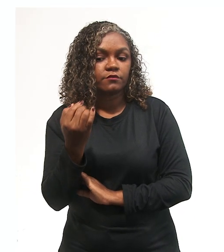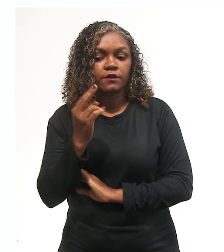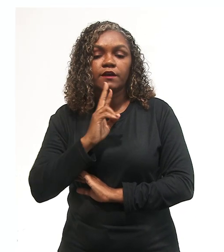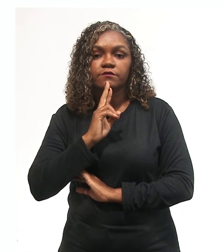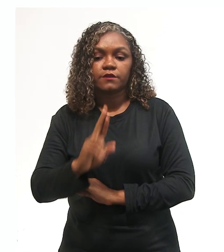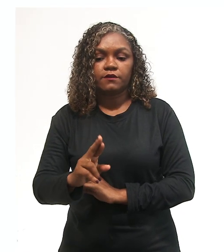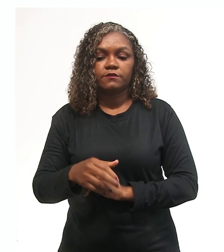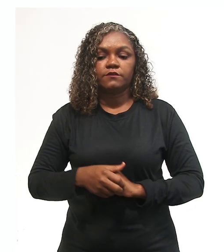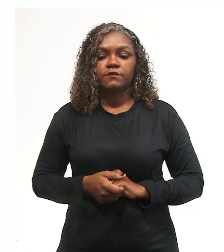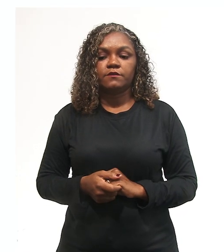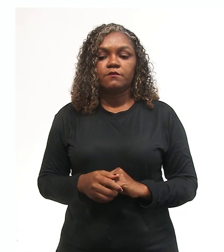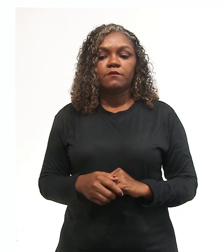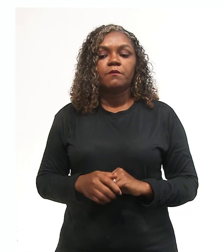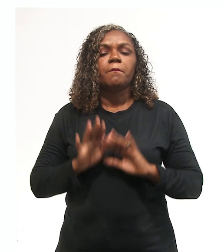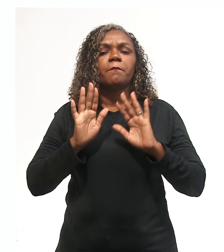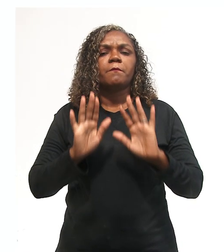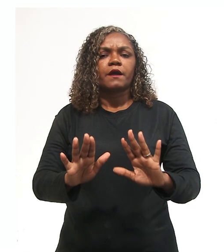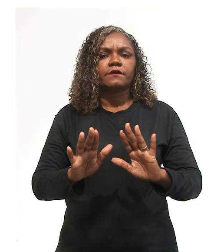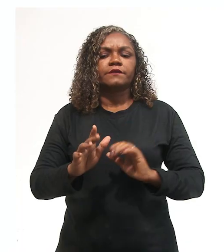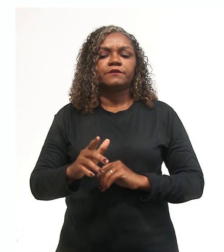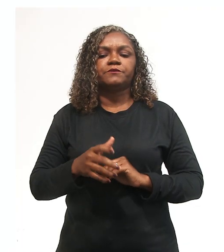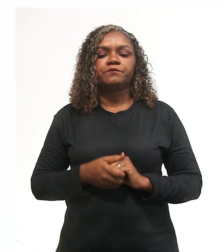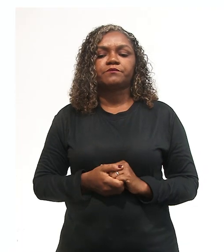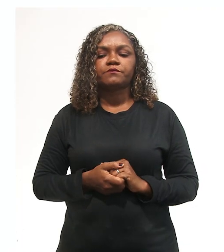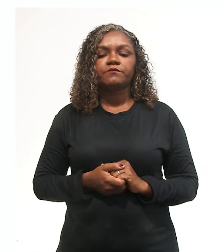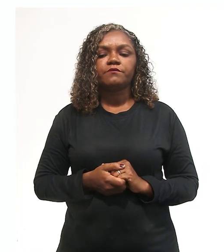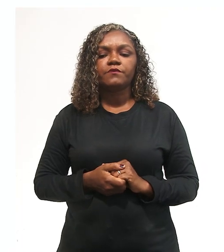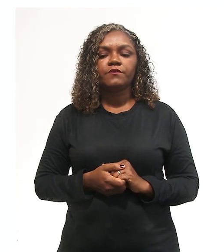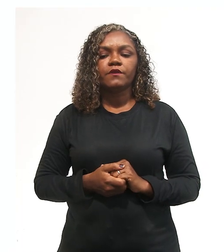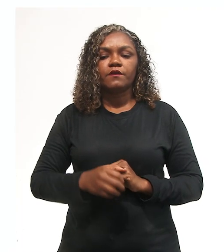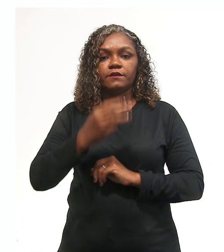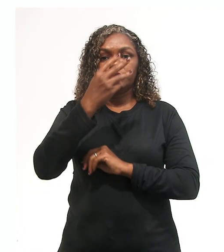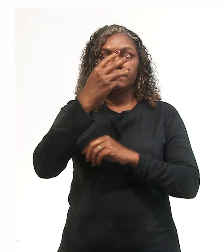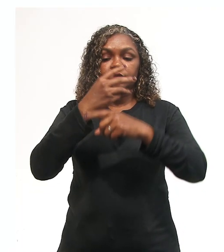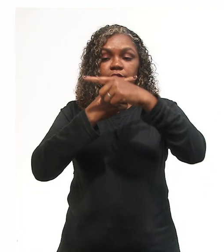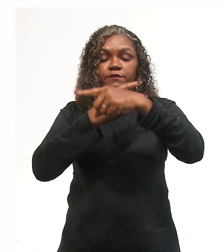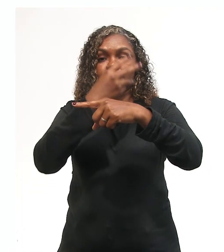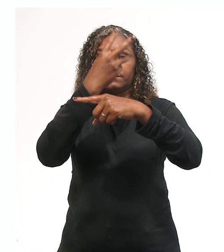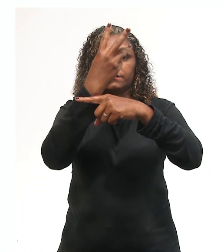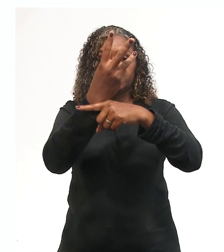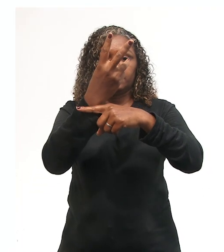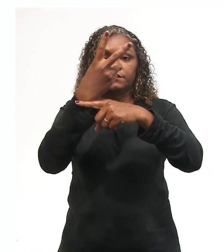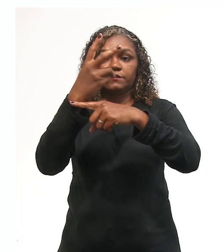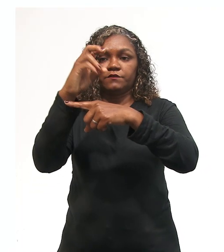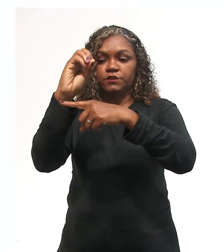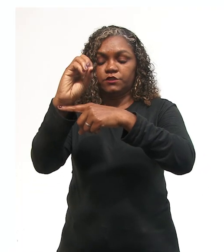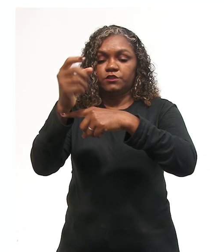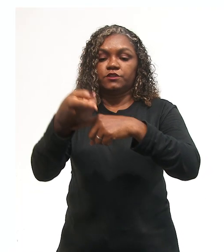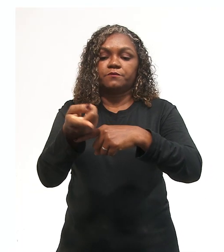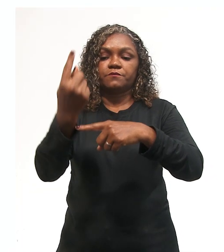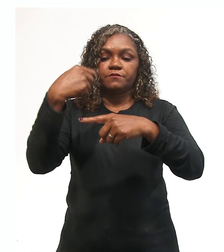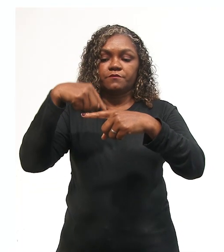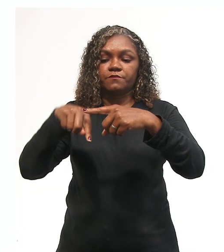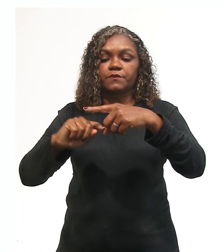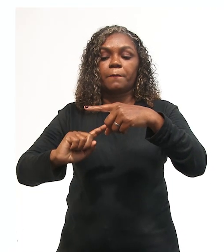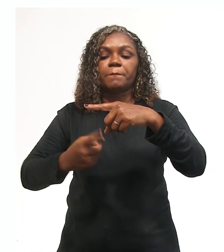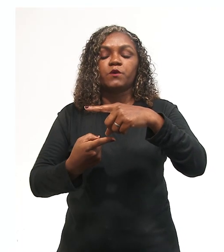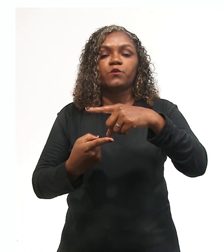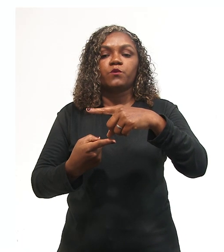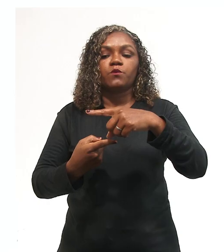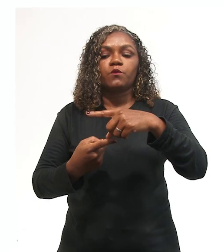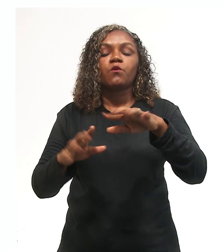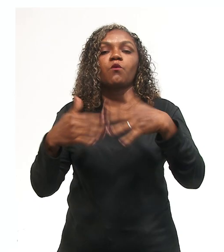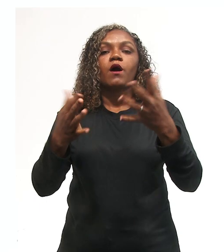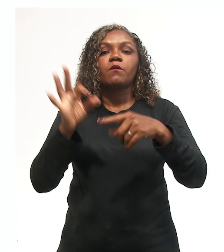aplicado a um capital de R$1.000. Qual seria a taxa de juros, né? Então, a gente vai ter